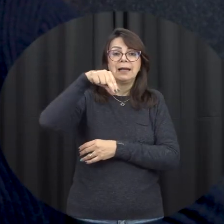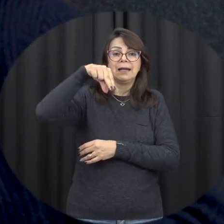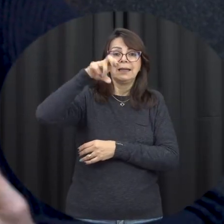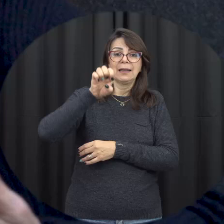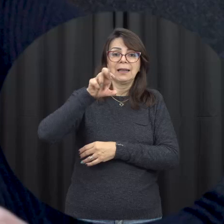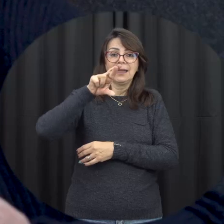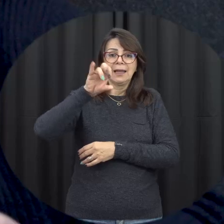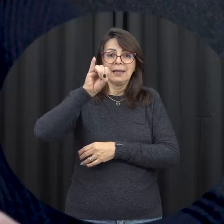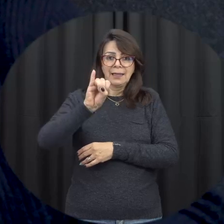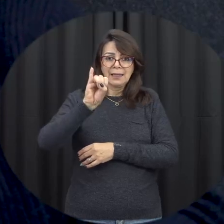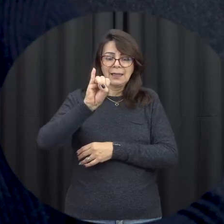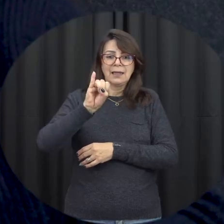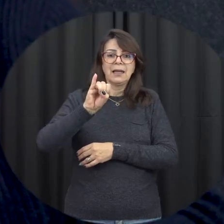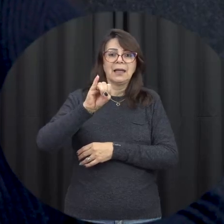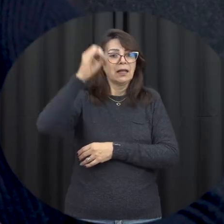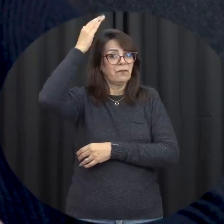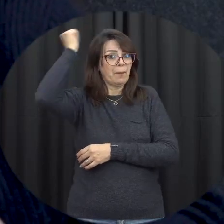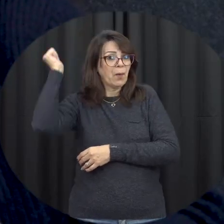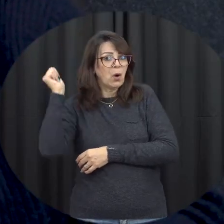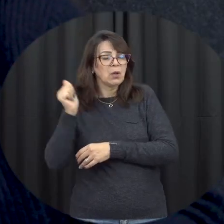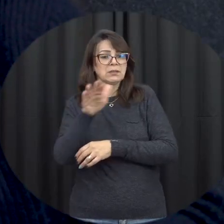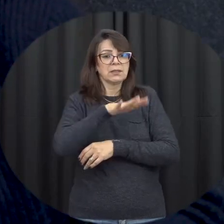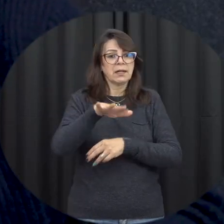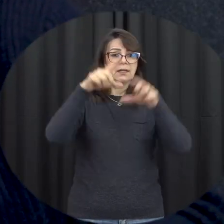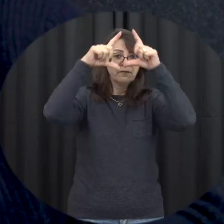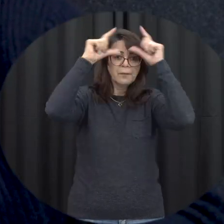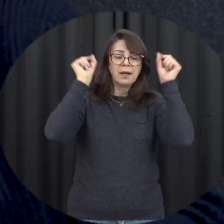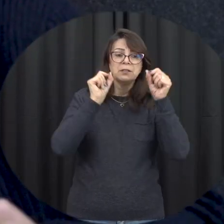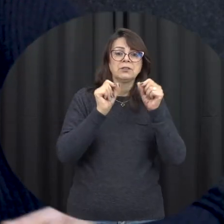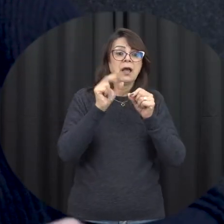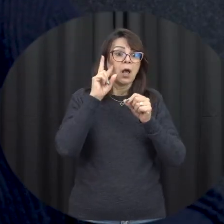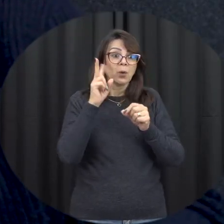Ananeri, ela é reconhecida pelos estudos na área